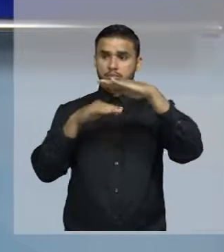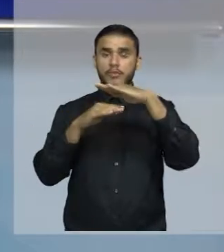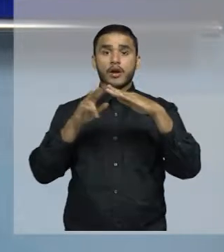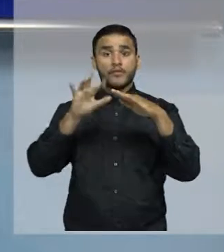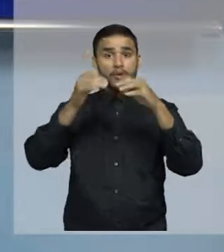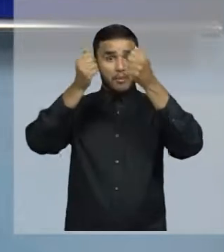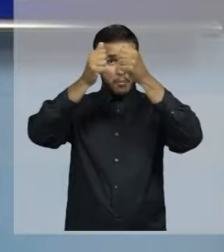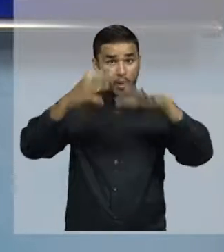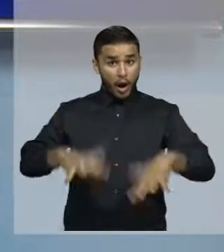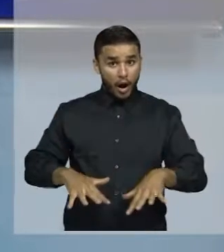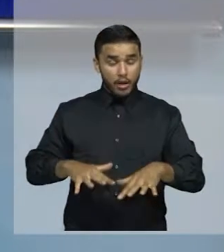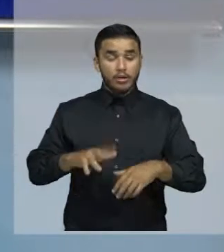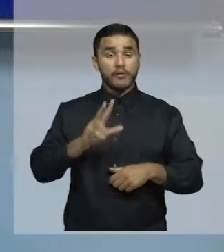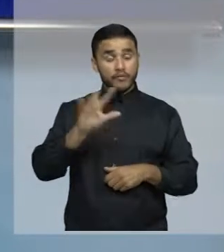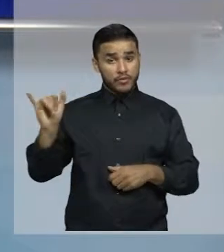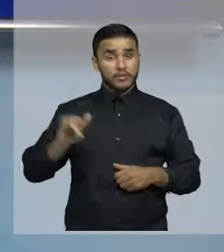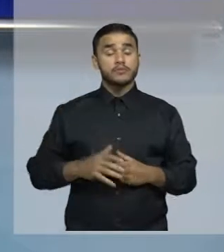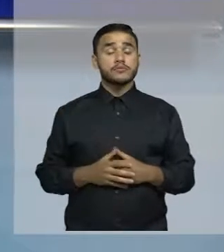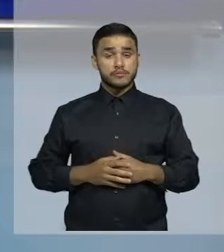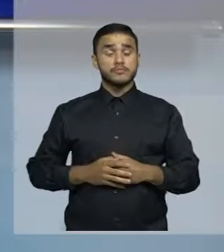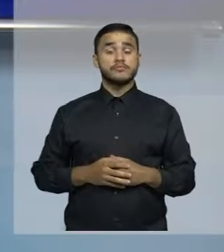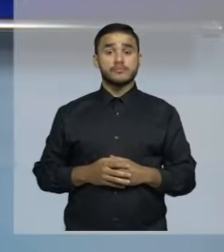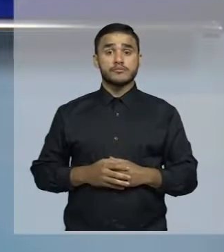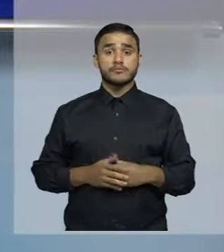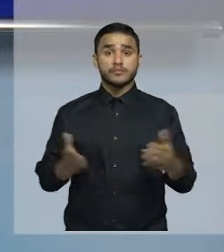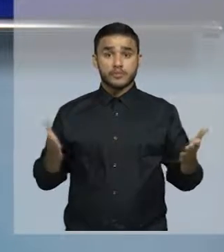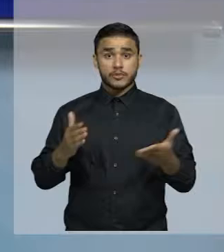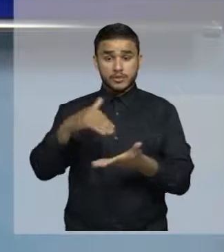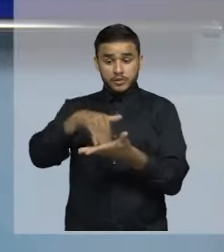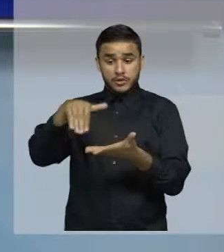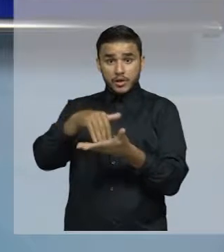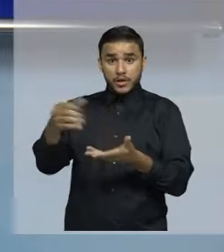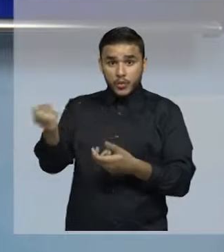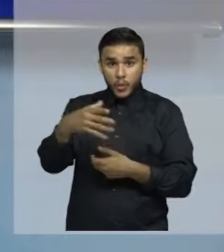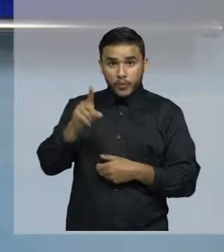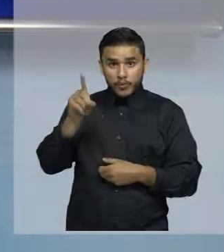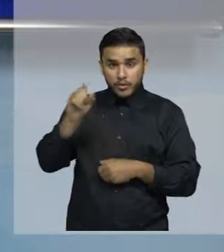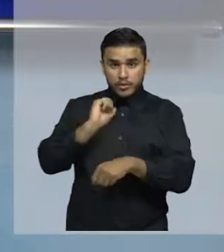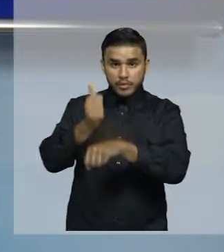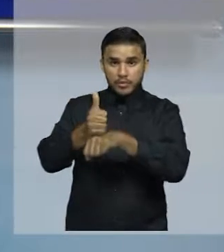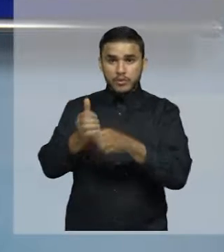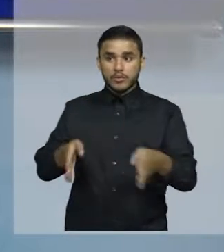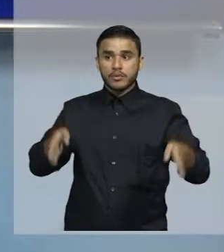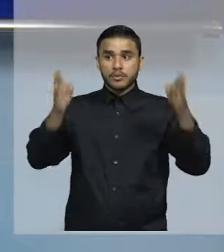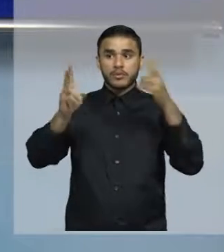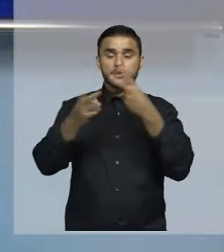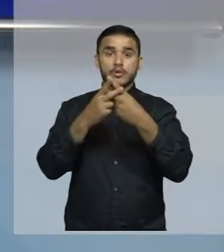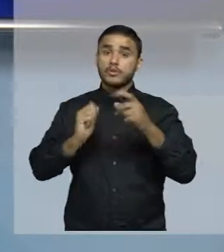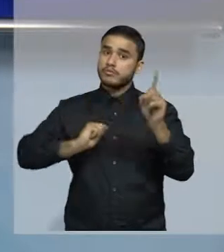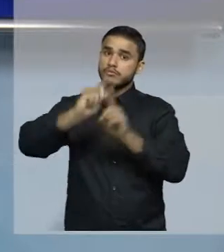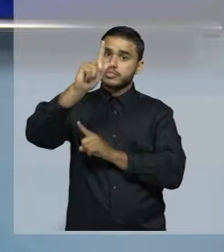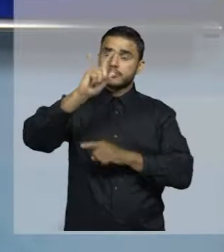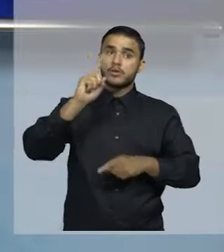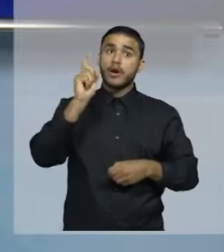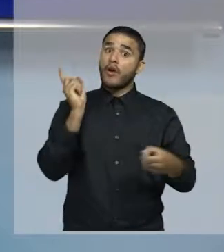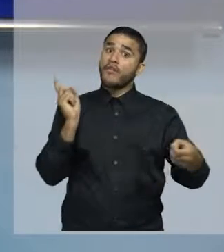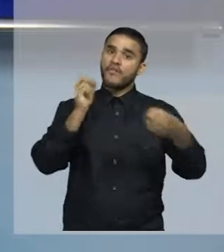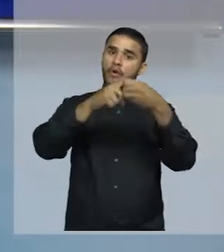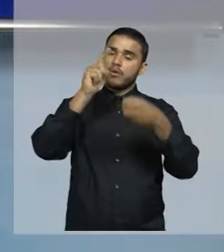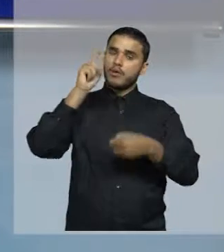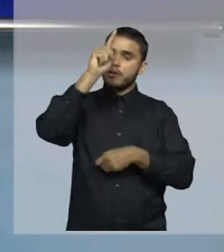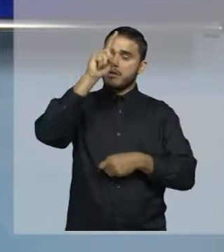derrubar. Queremos esse novo secretário fora do estado, que ele volte para o lugar de onde